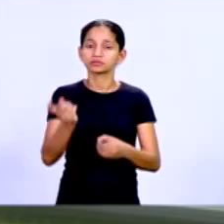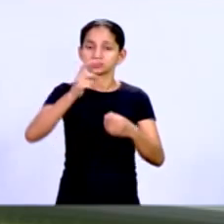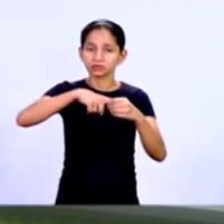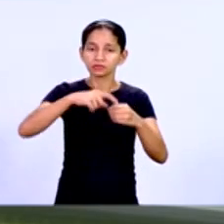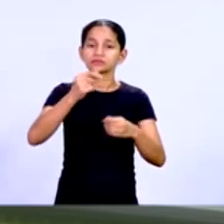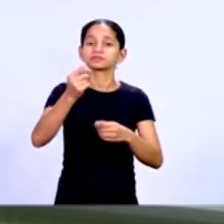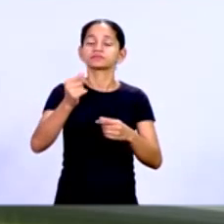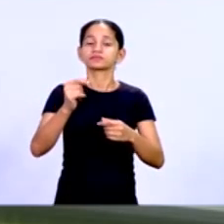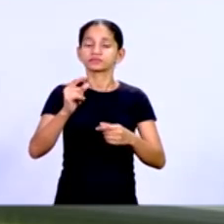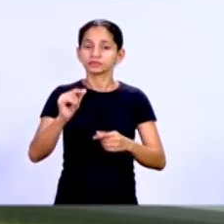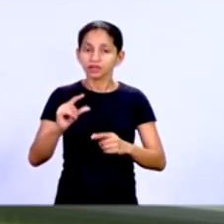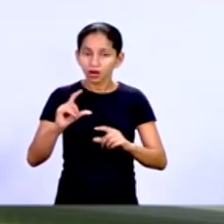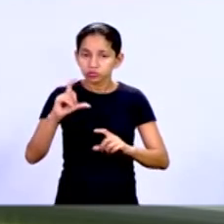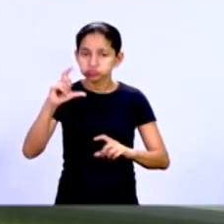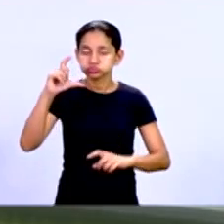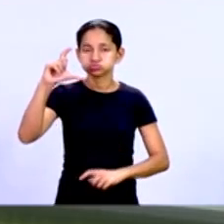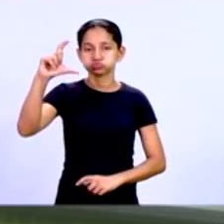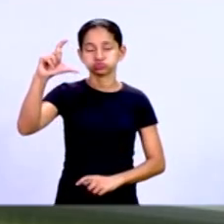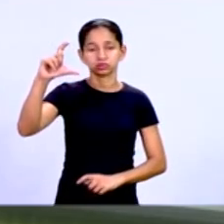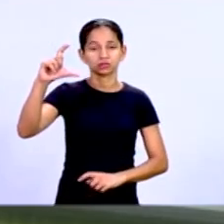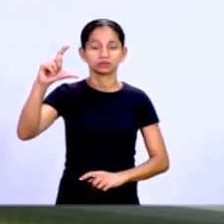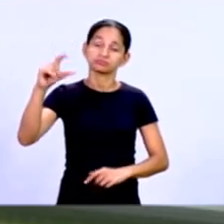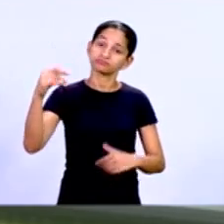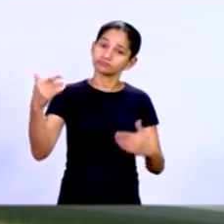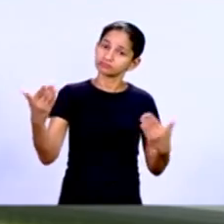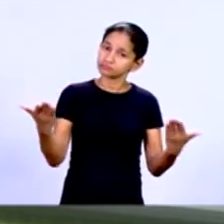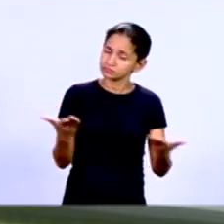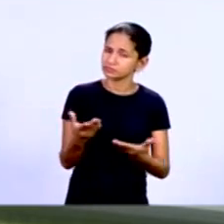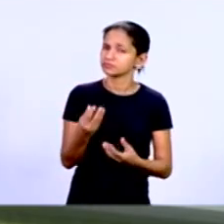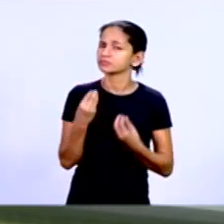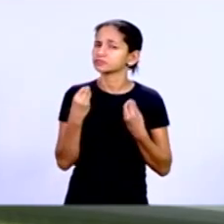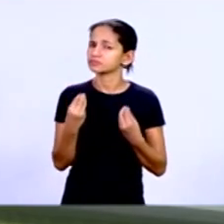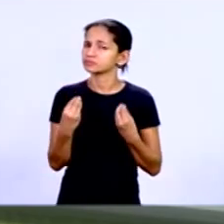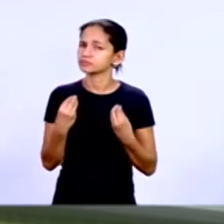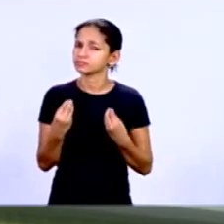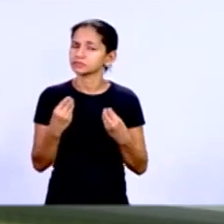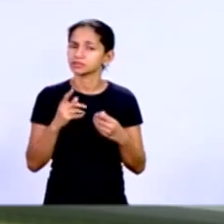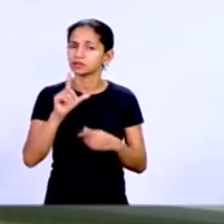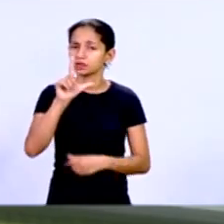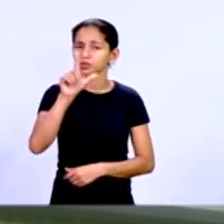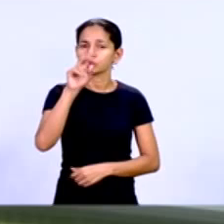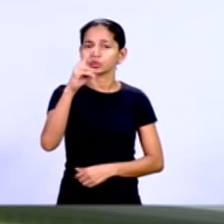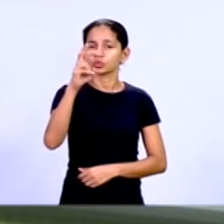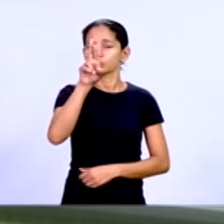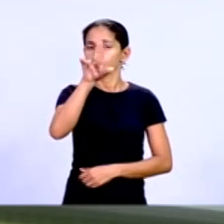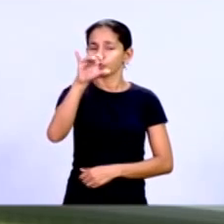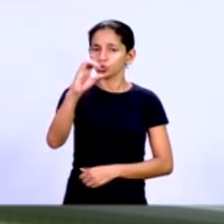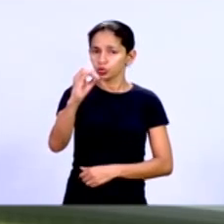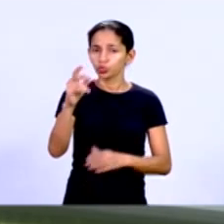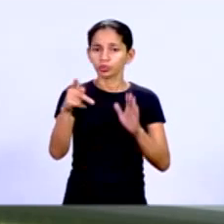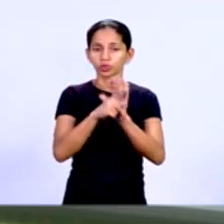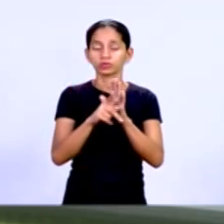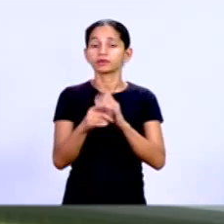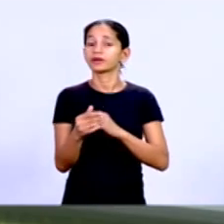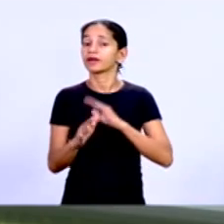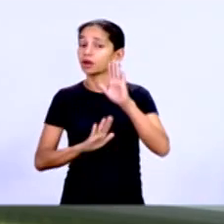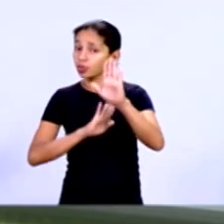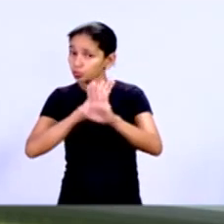a ter o valor que ela tinha normal. Então os clientes dele passam a ganhar. Então quem usa desse tipo de prática é condenado na